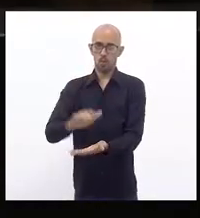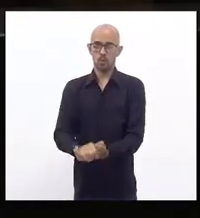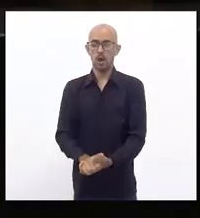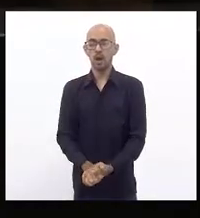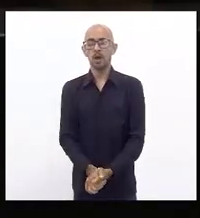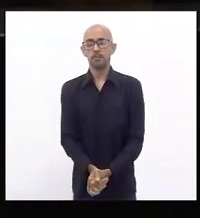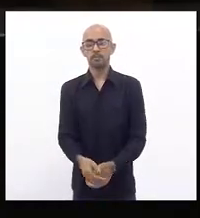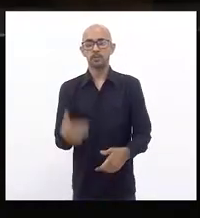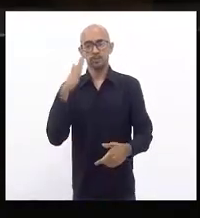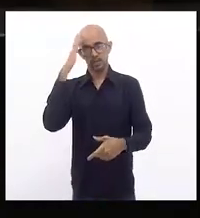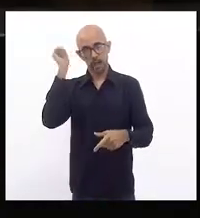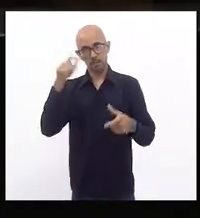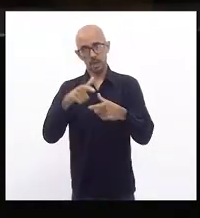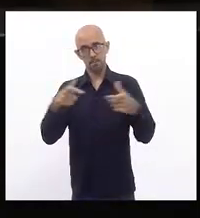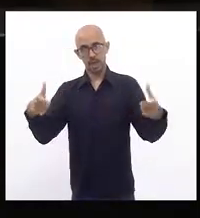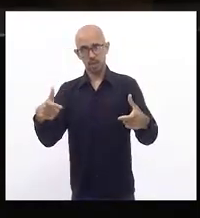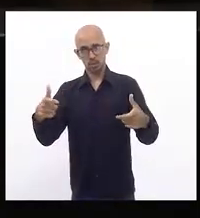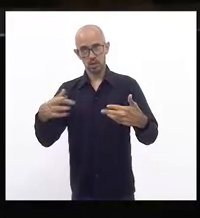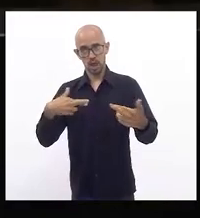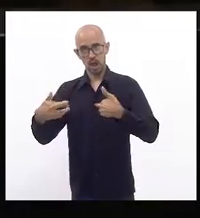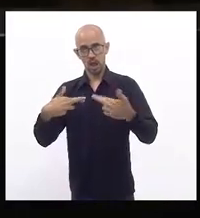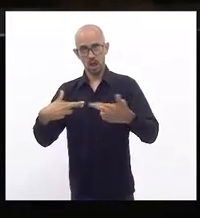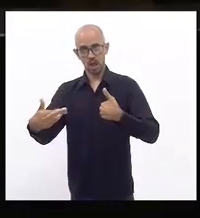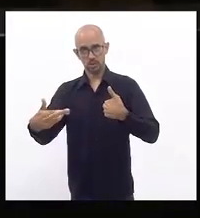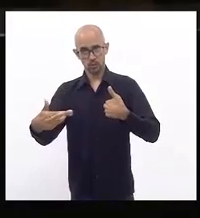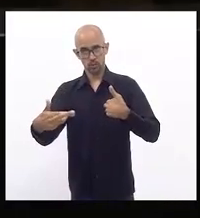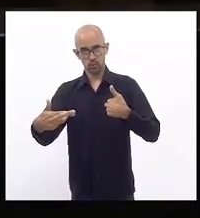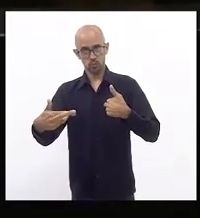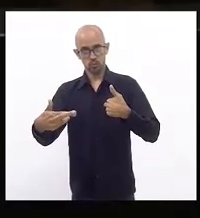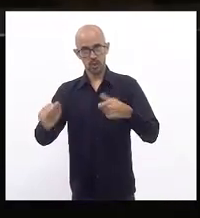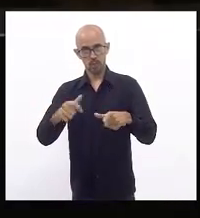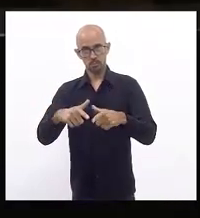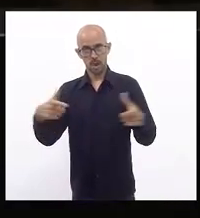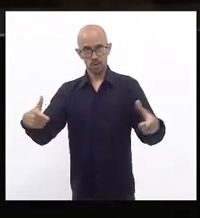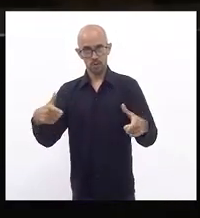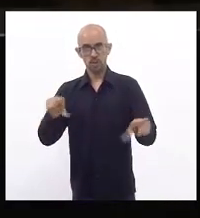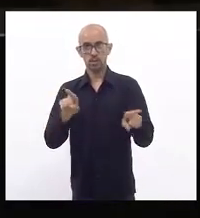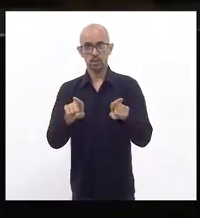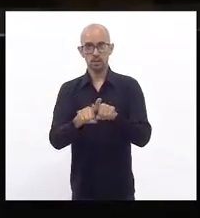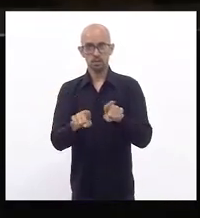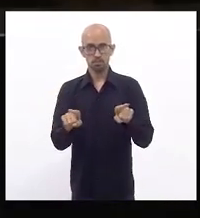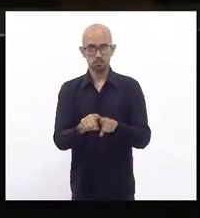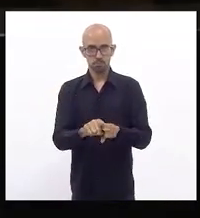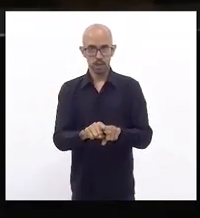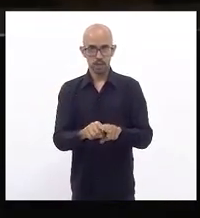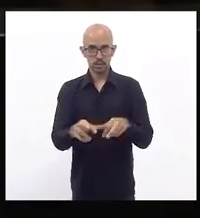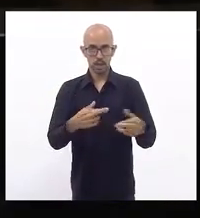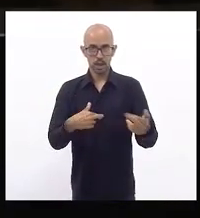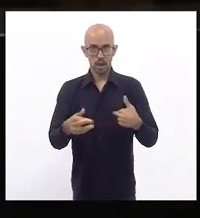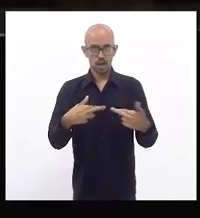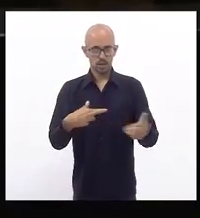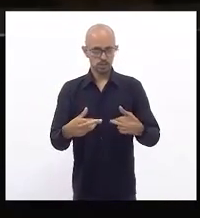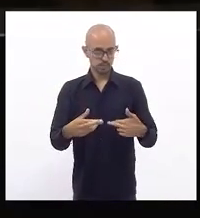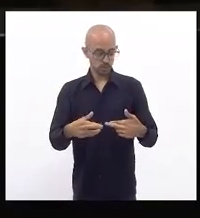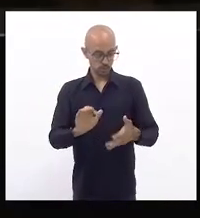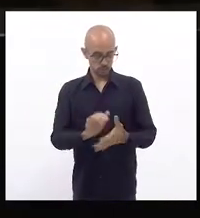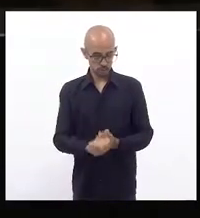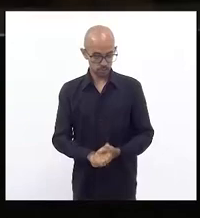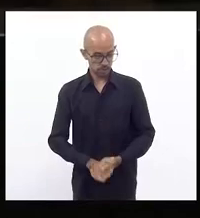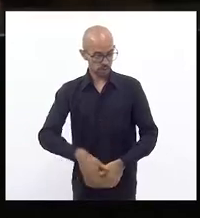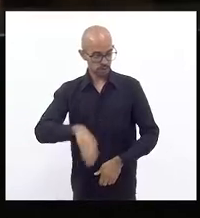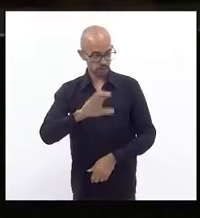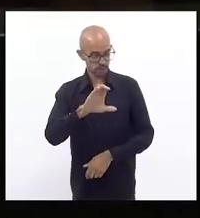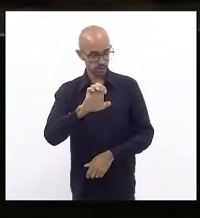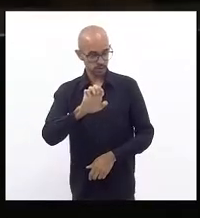maioria da relação, na maioria das vezes, a relação com a SEDAI se dá no âmbito